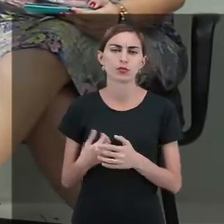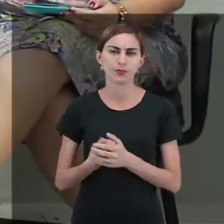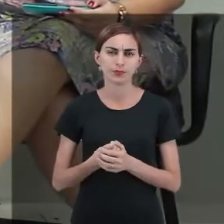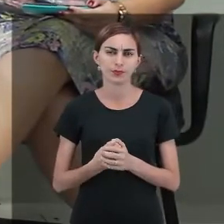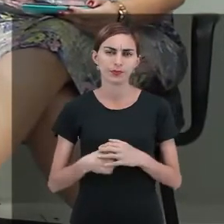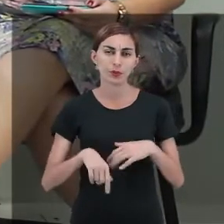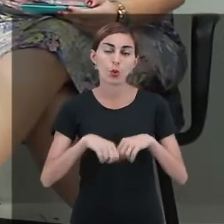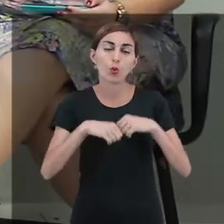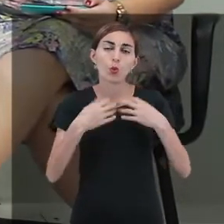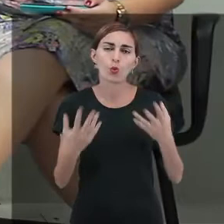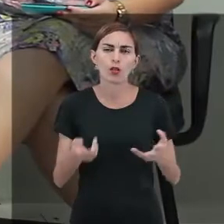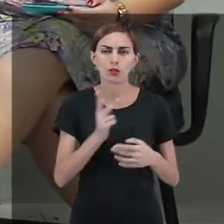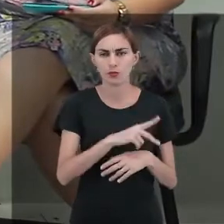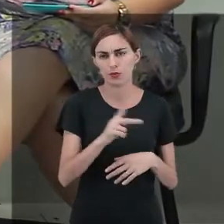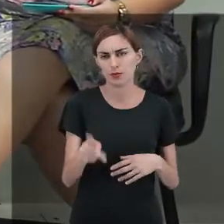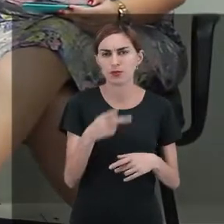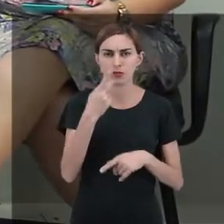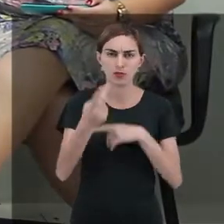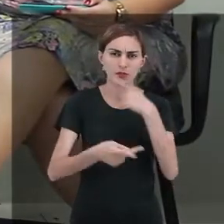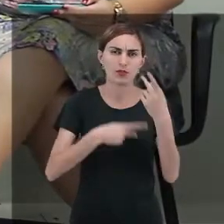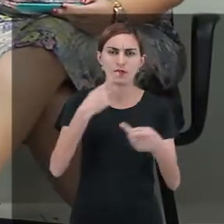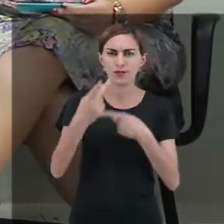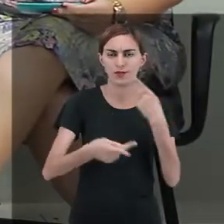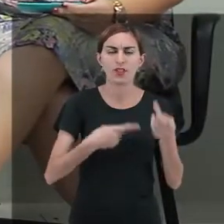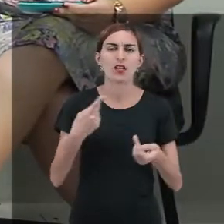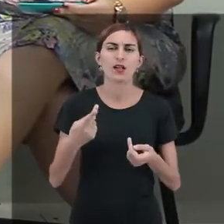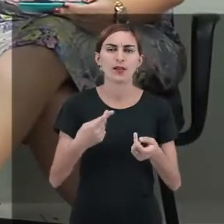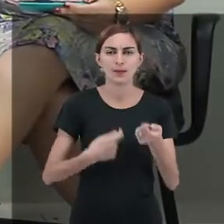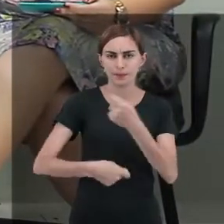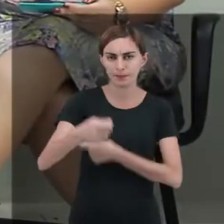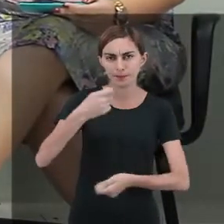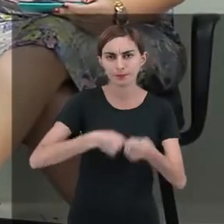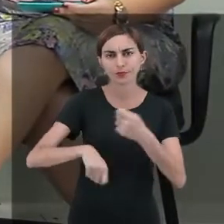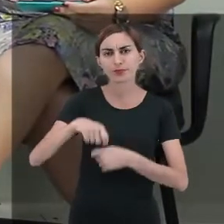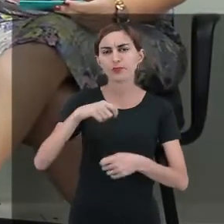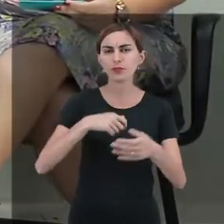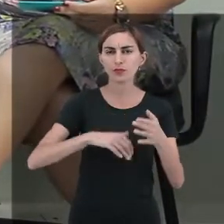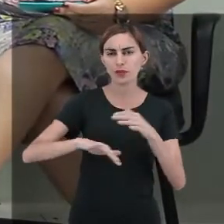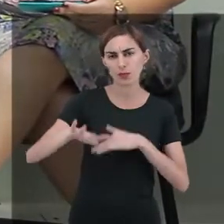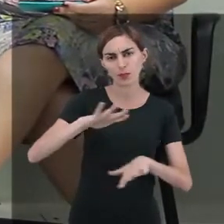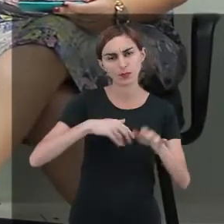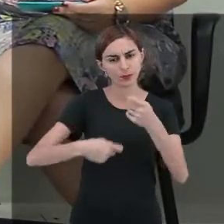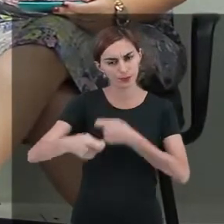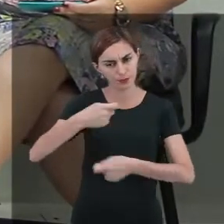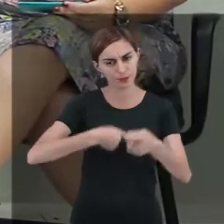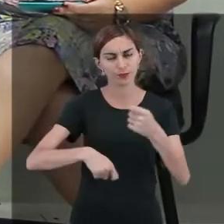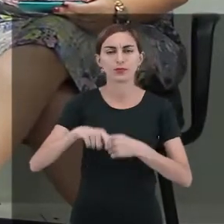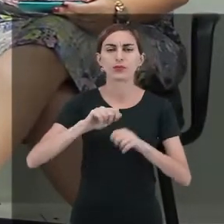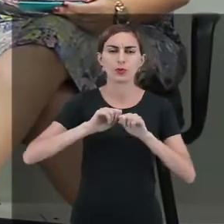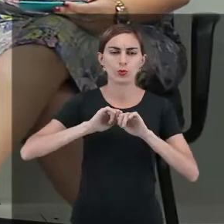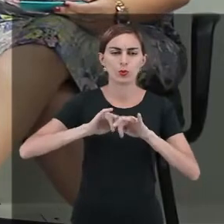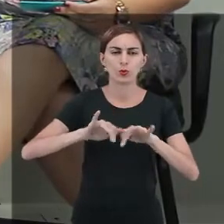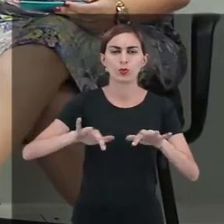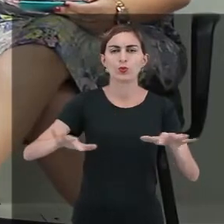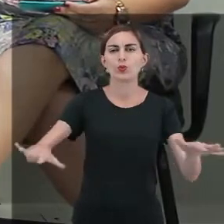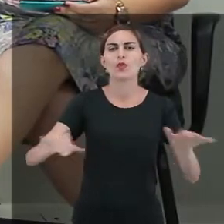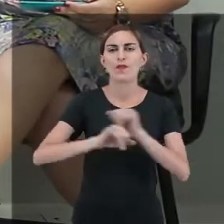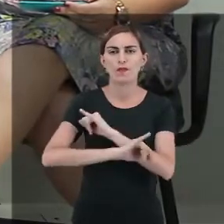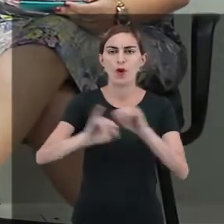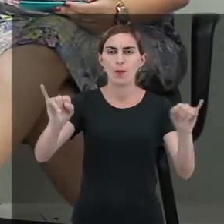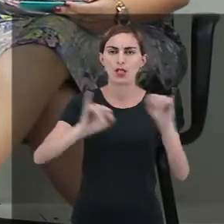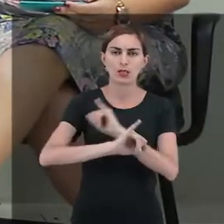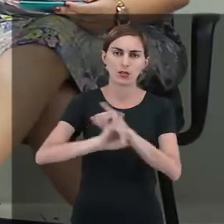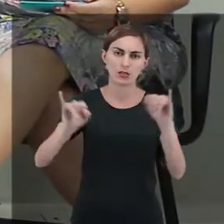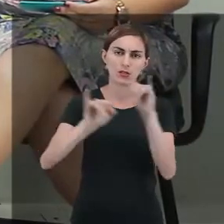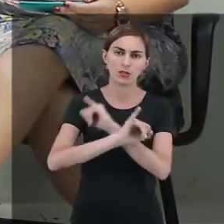aí, quando o professor Carlos fala a questão dos mercantis e desse movimento, não é, que ampliou as